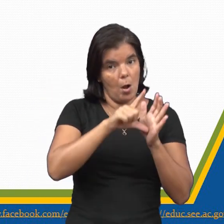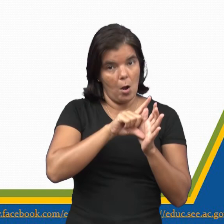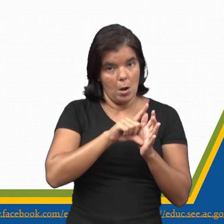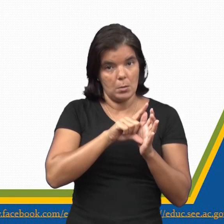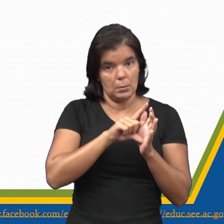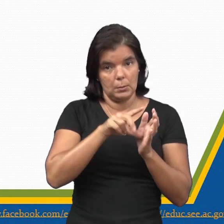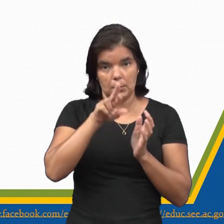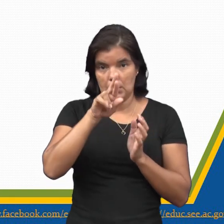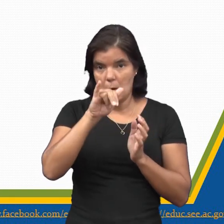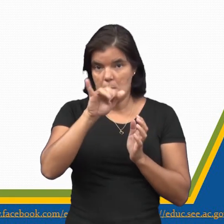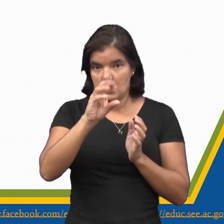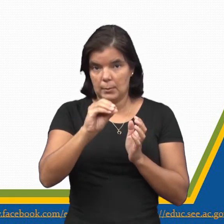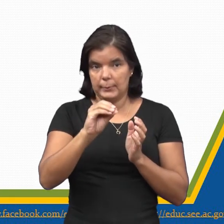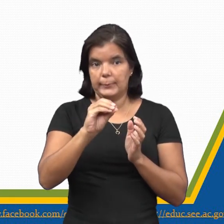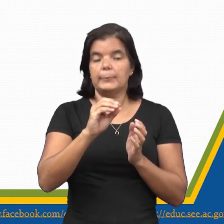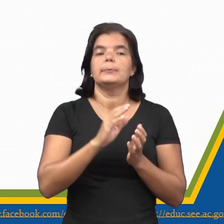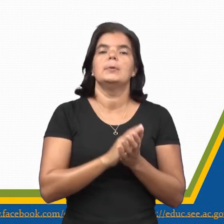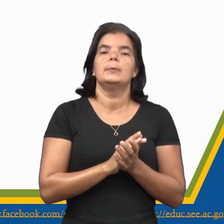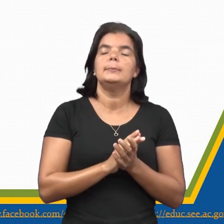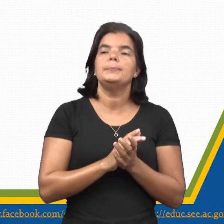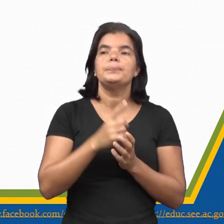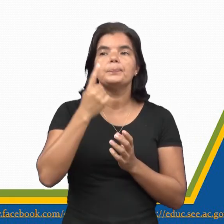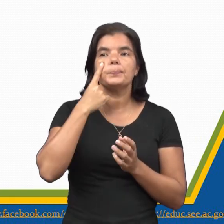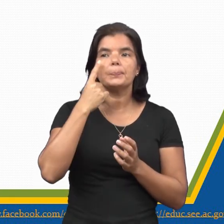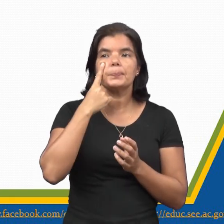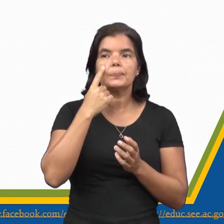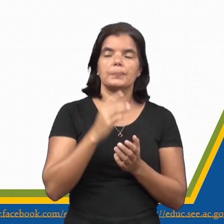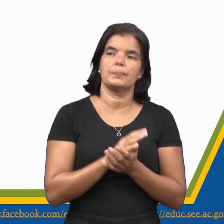o raio. O diâmetro mede 10 e eu falei que